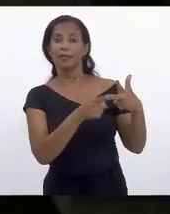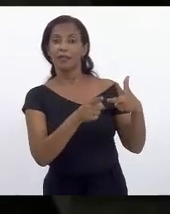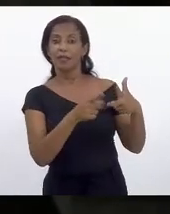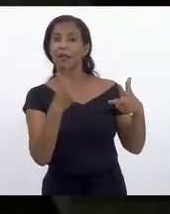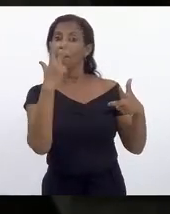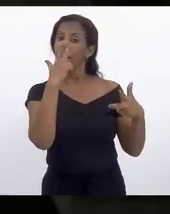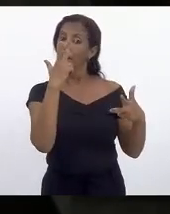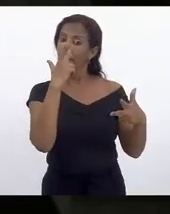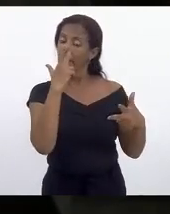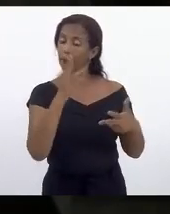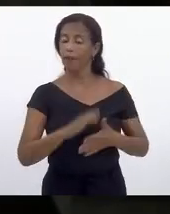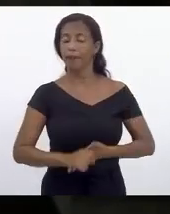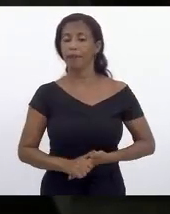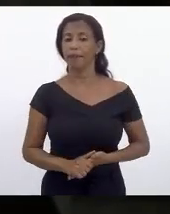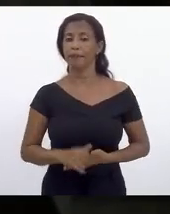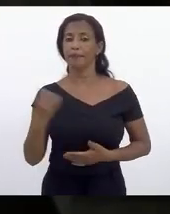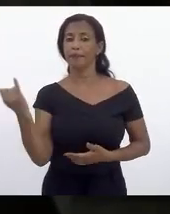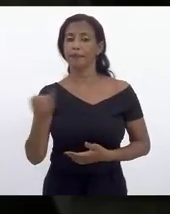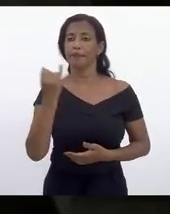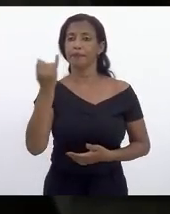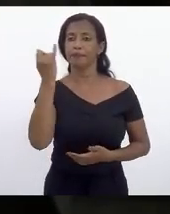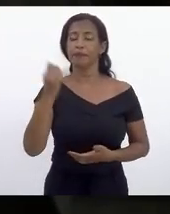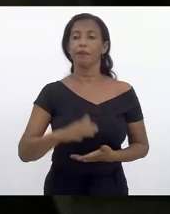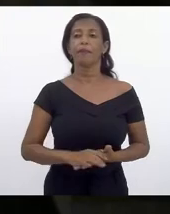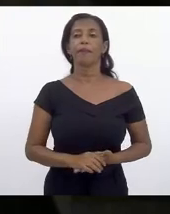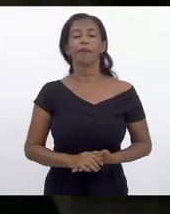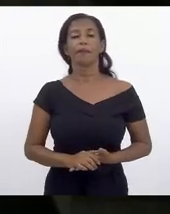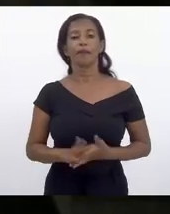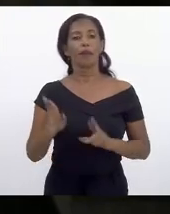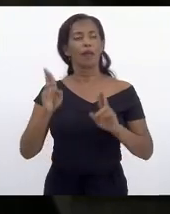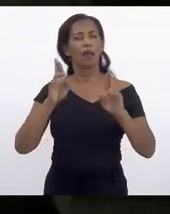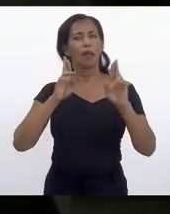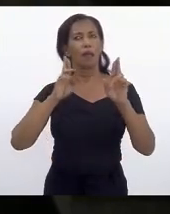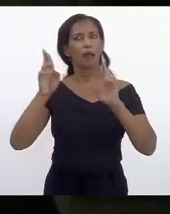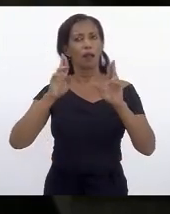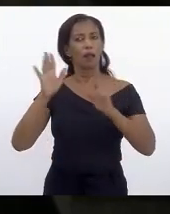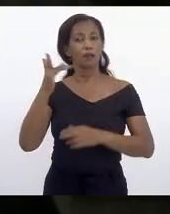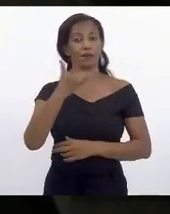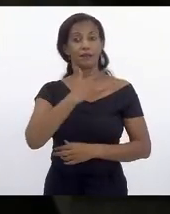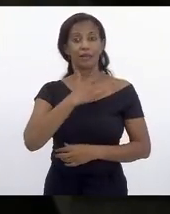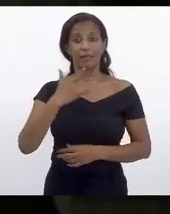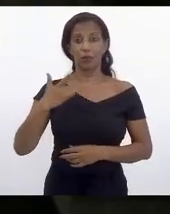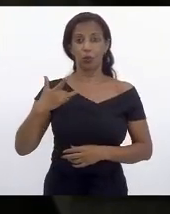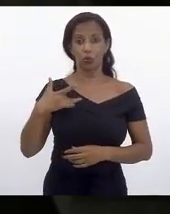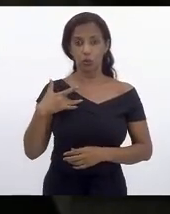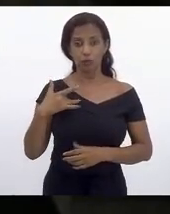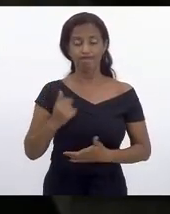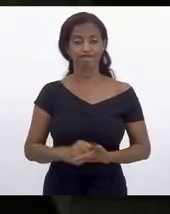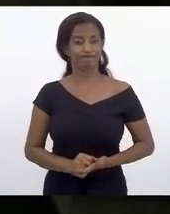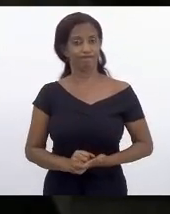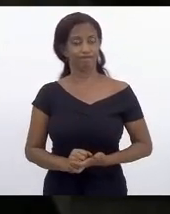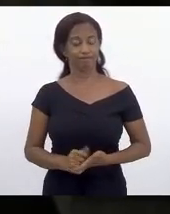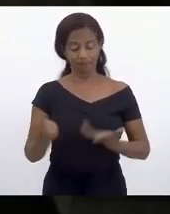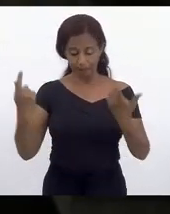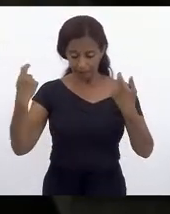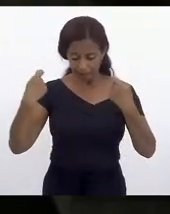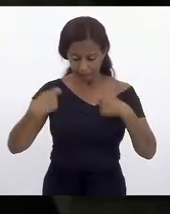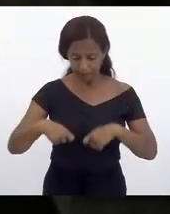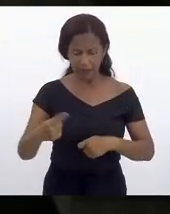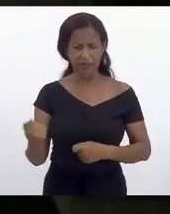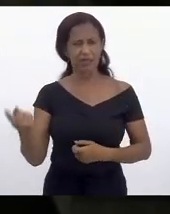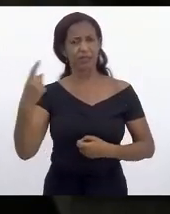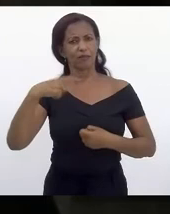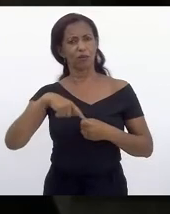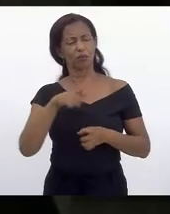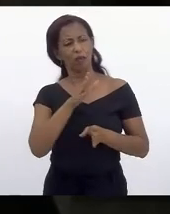muito, muito importante, que é o aspecto relacionado à saúde, deputada Marta Rocha. É preciso, de novo, retomar